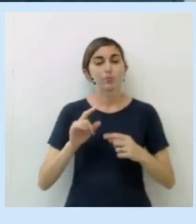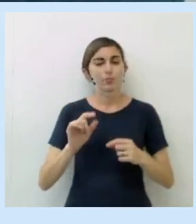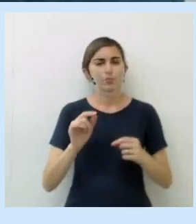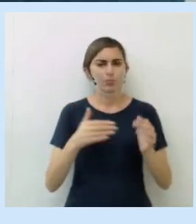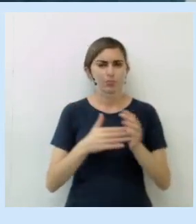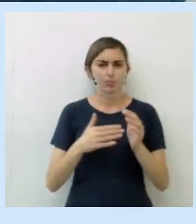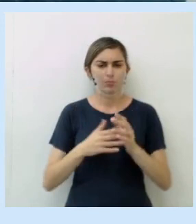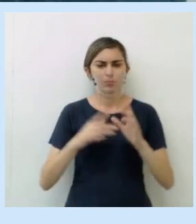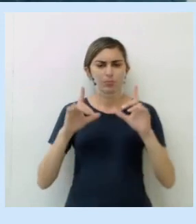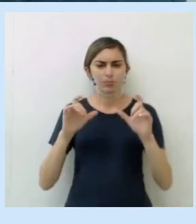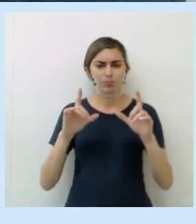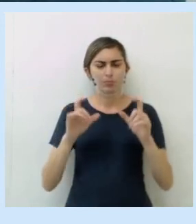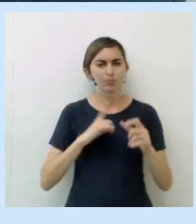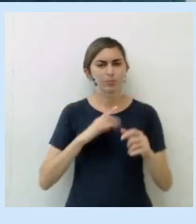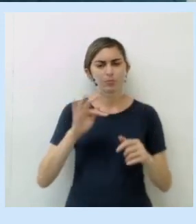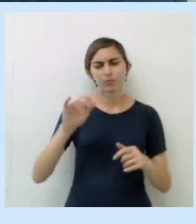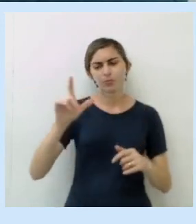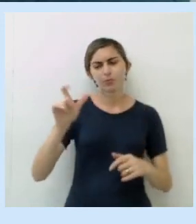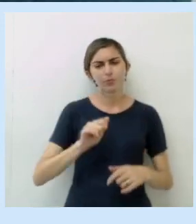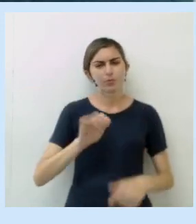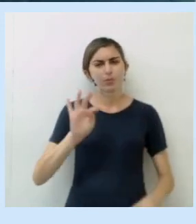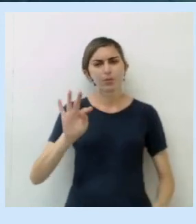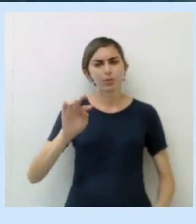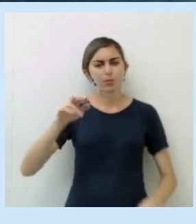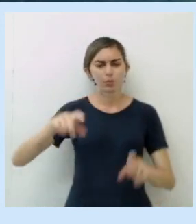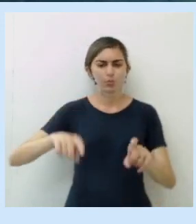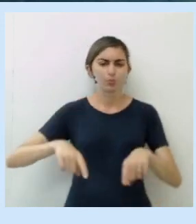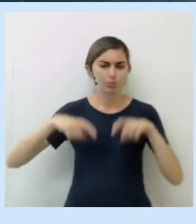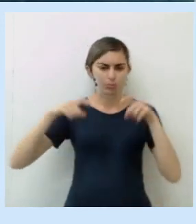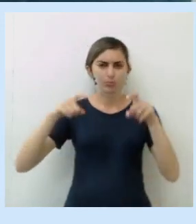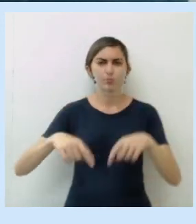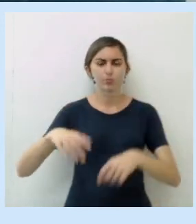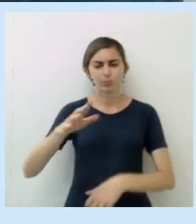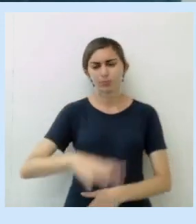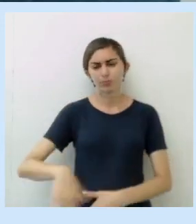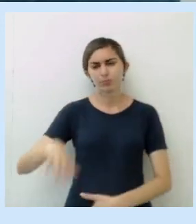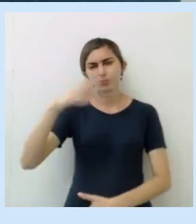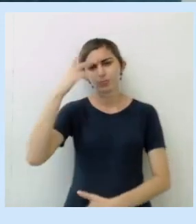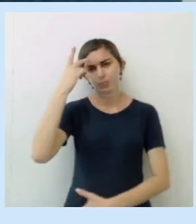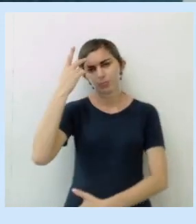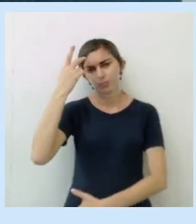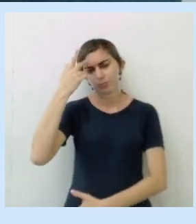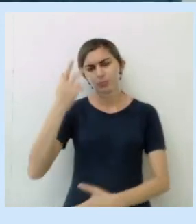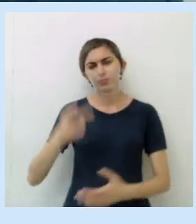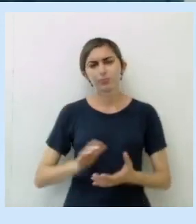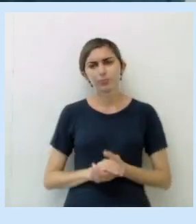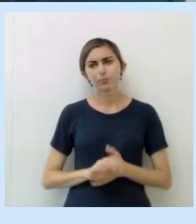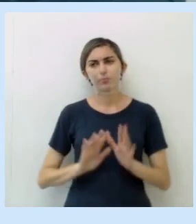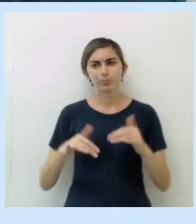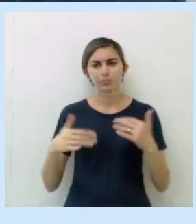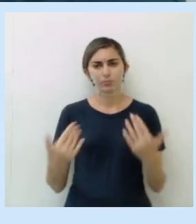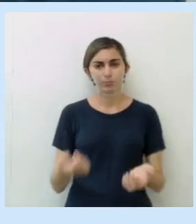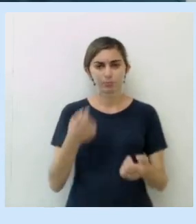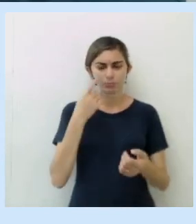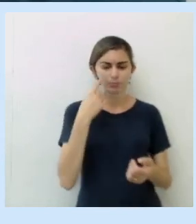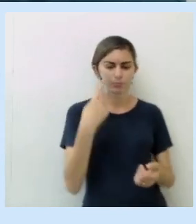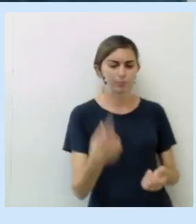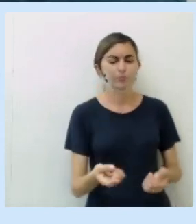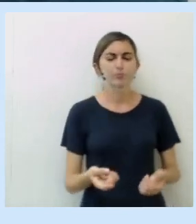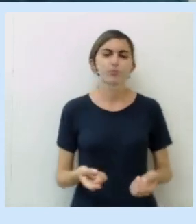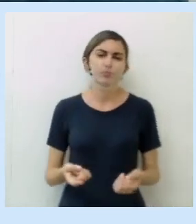última imagem a gente tem um flat rural, né, na área ali de São Paulo, em Bananal. Então a gente vai ver o